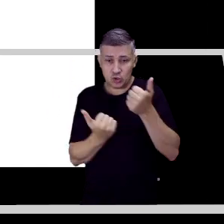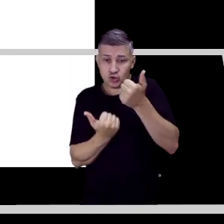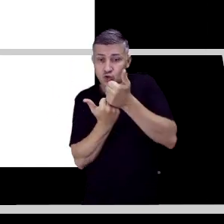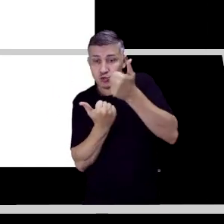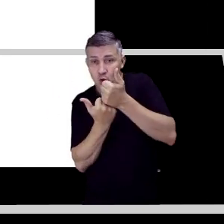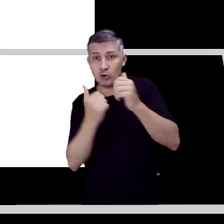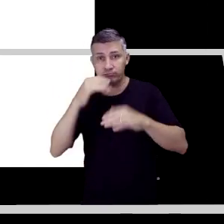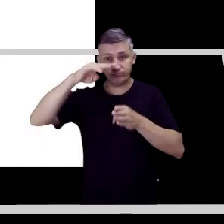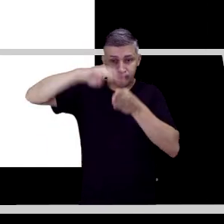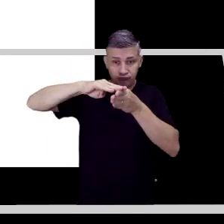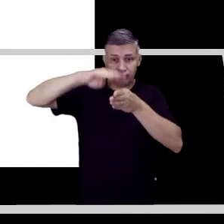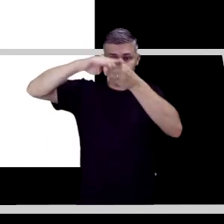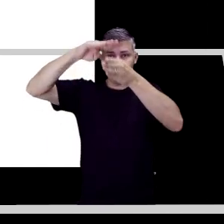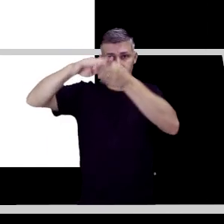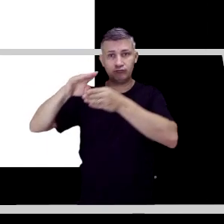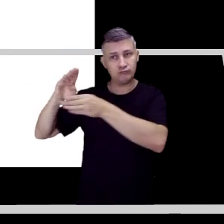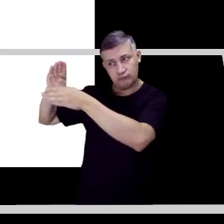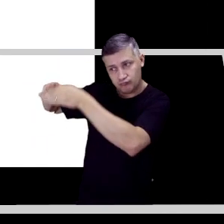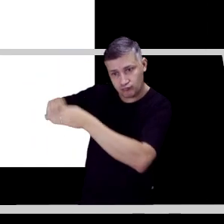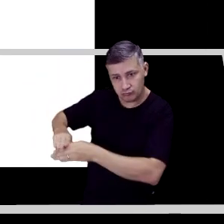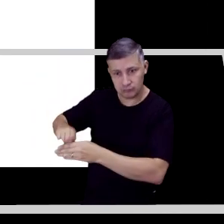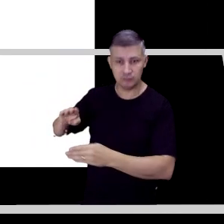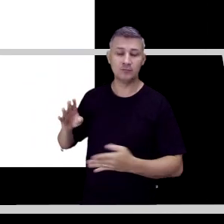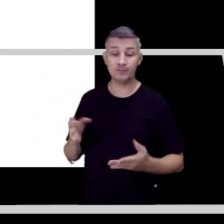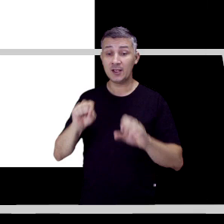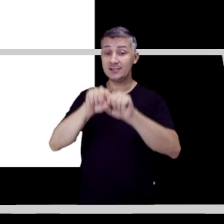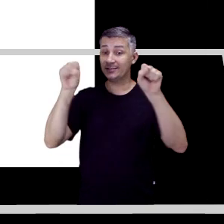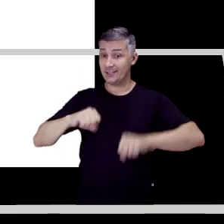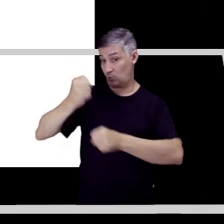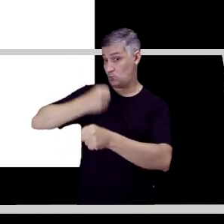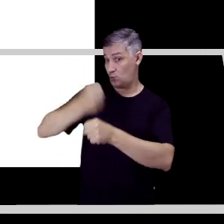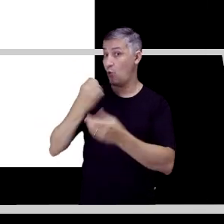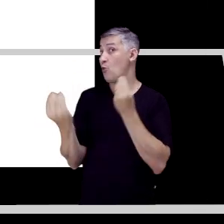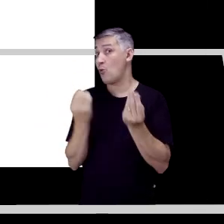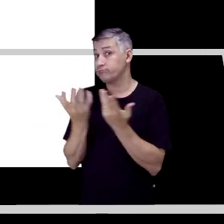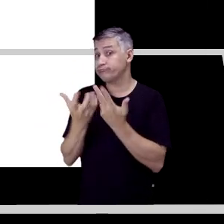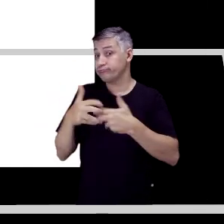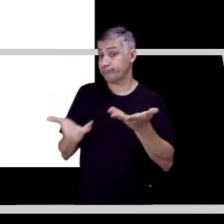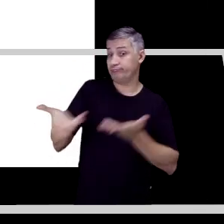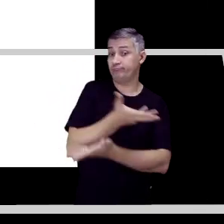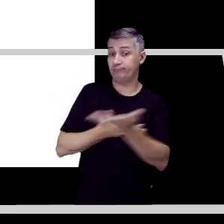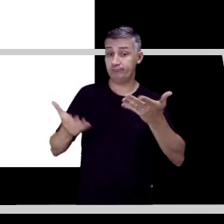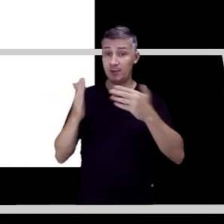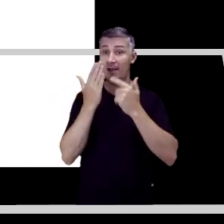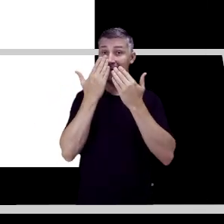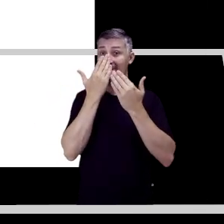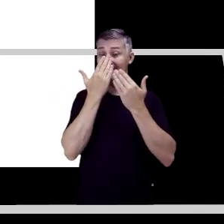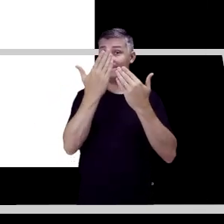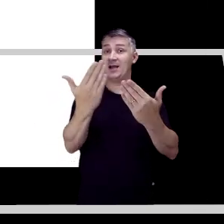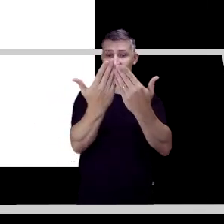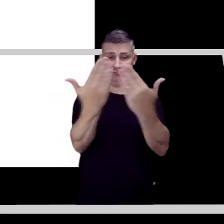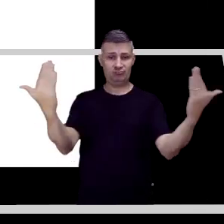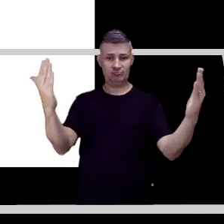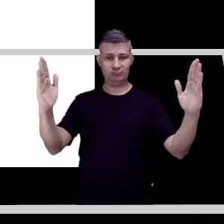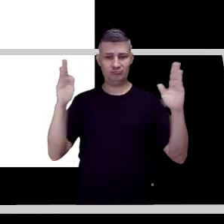os suportes metálicos. O sistema de construção em si, então, como que interage essa